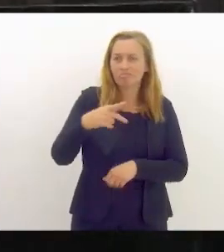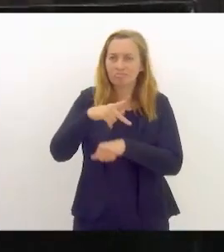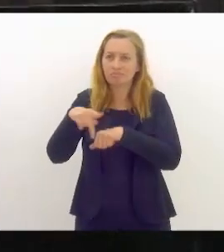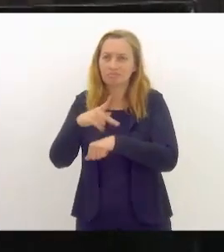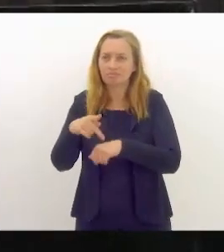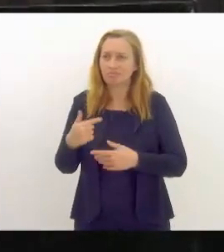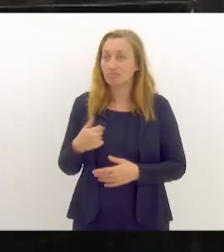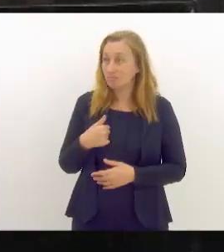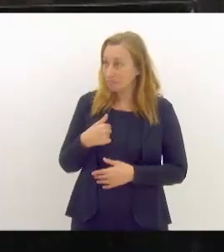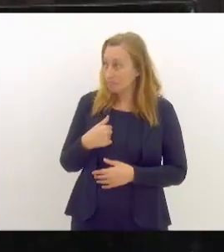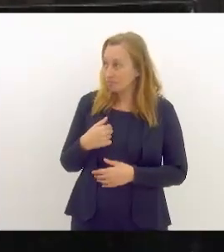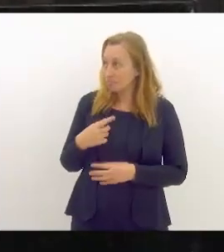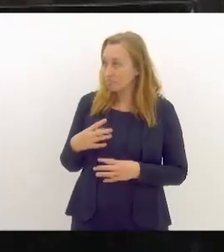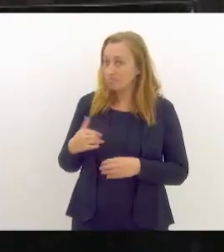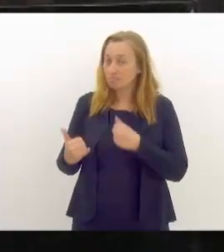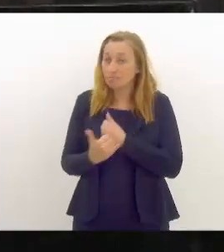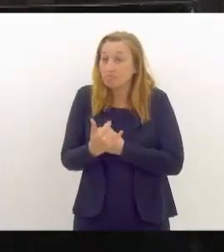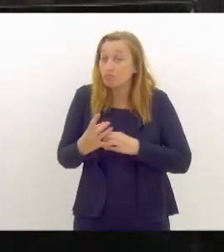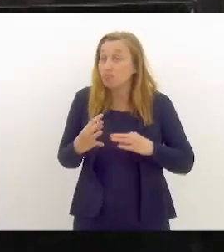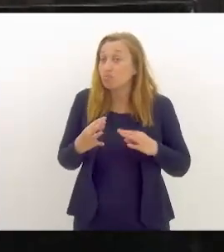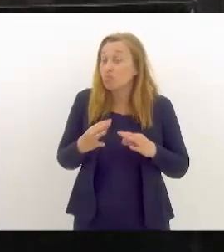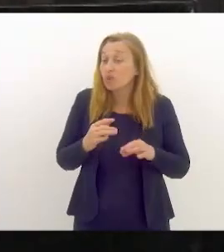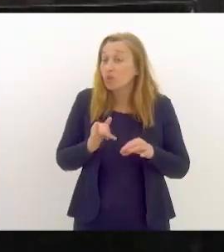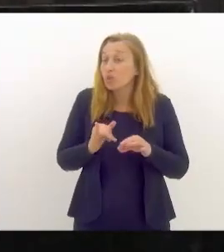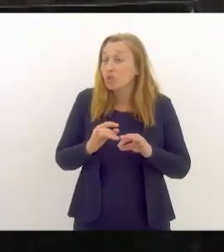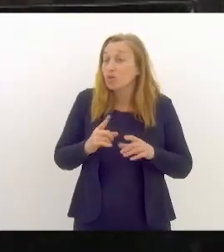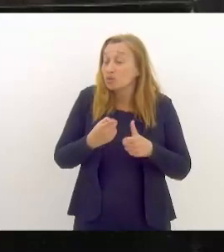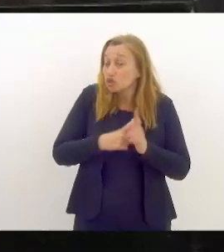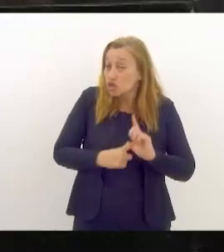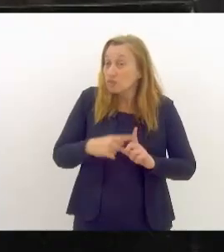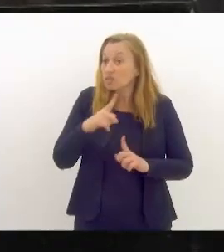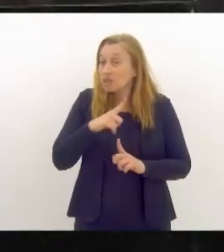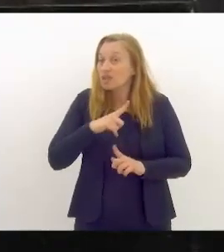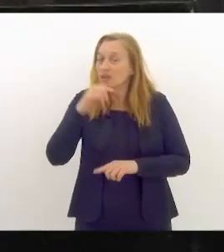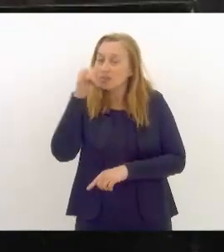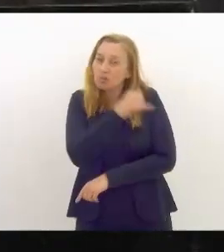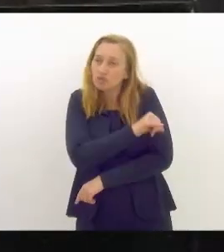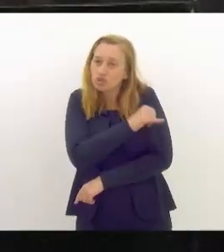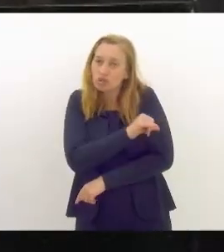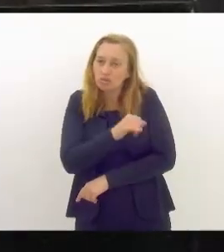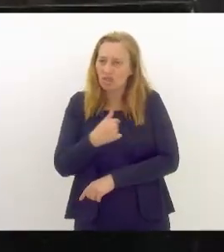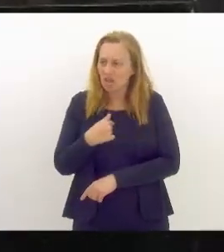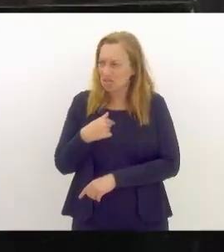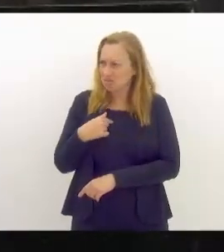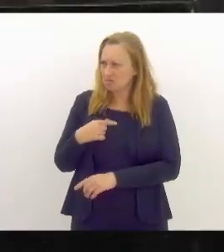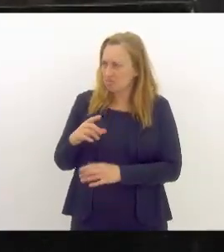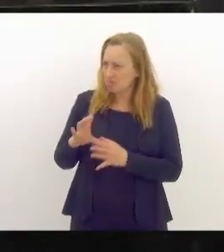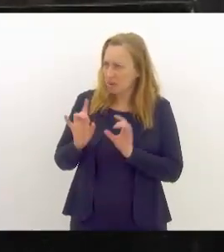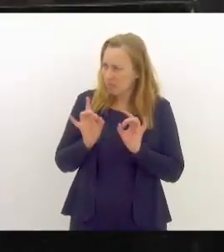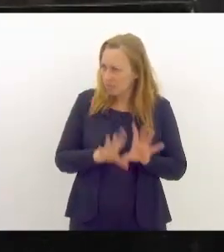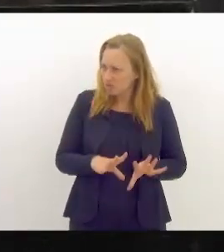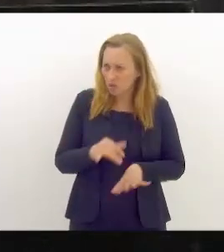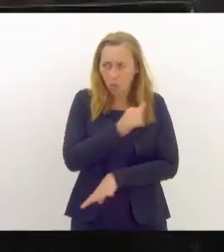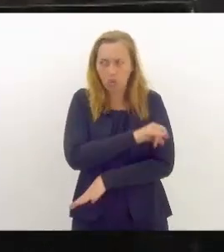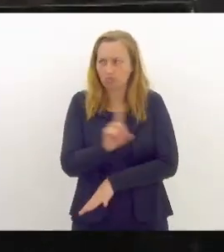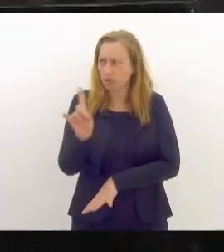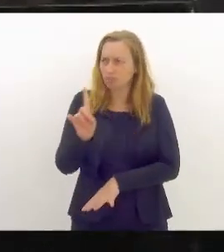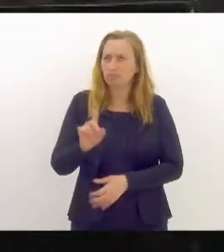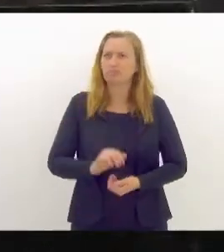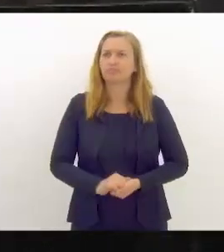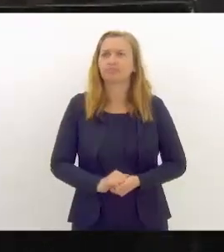eu falei porque eu devo tudo ao Rio de Janeiro eu tenho uma dívida de gratidão Rio de Janeiro e eu não vou largar o Rio de Janeiro